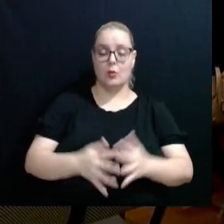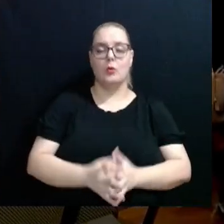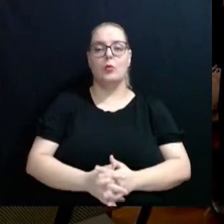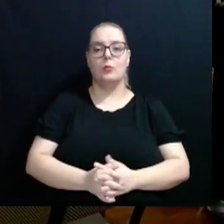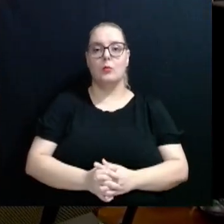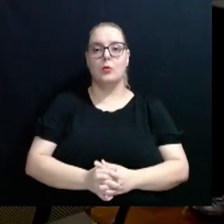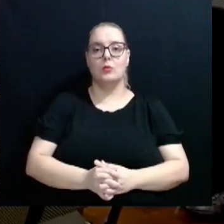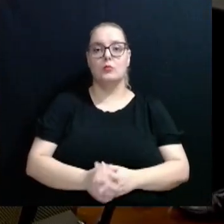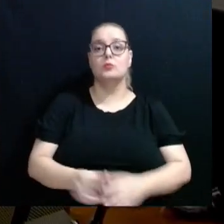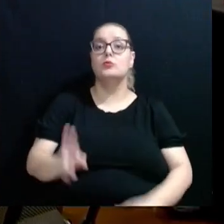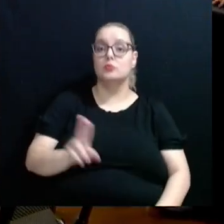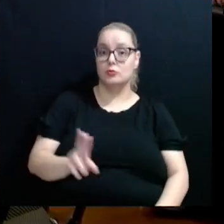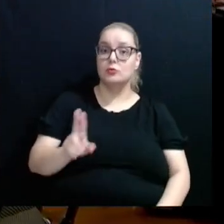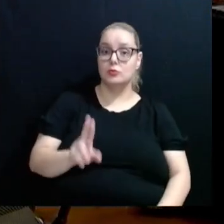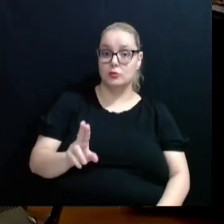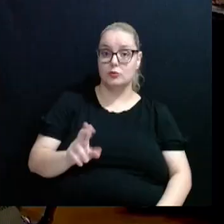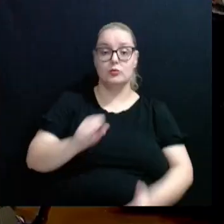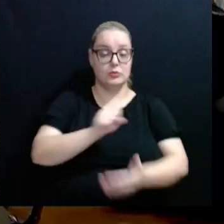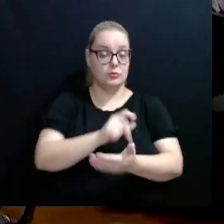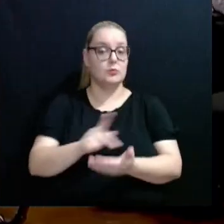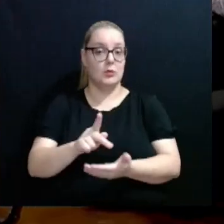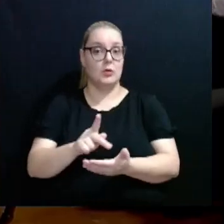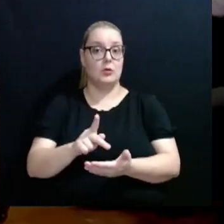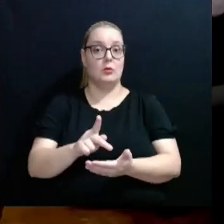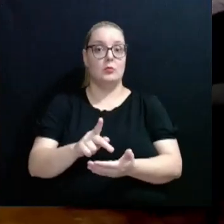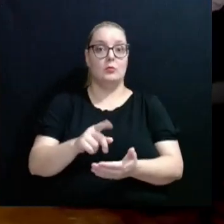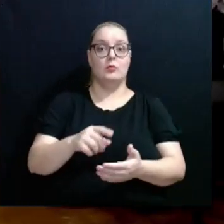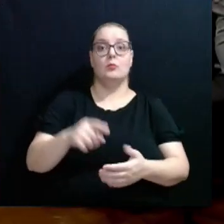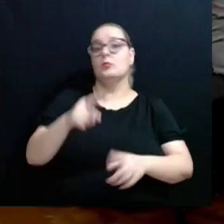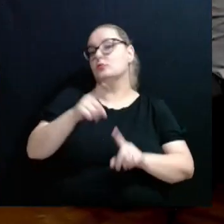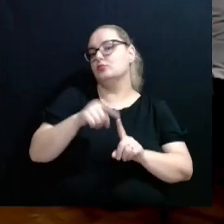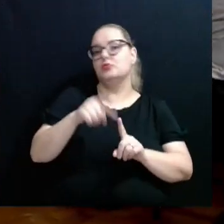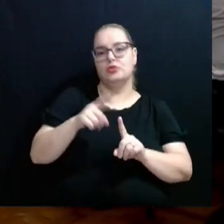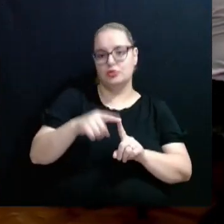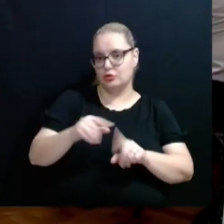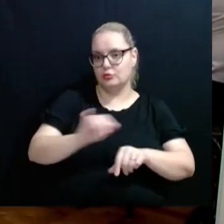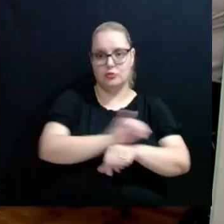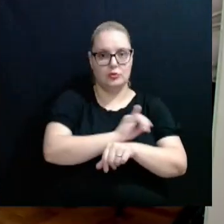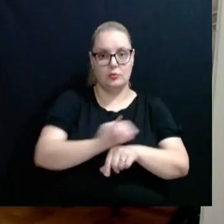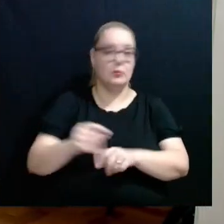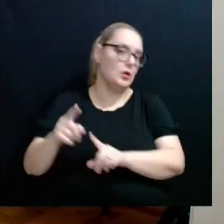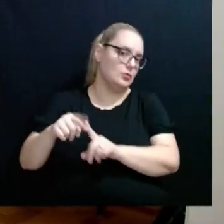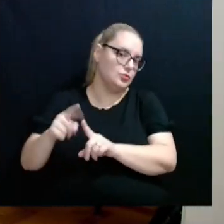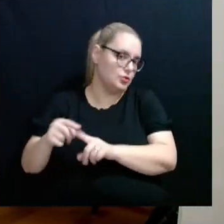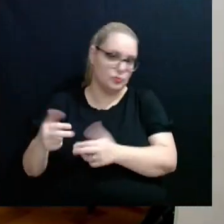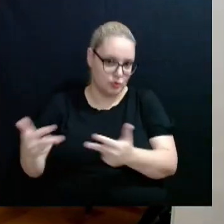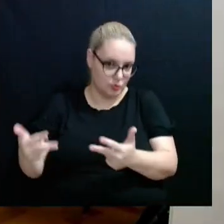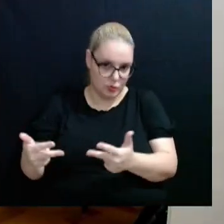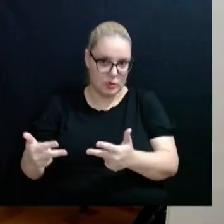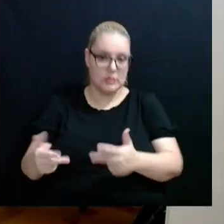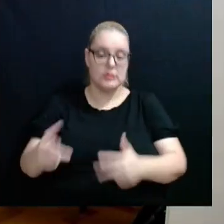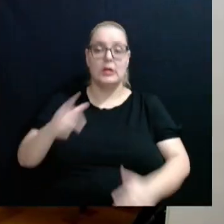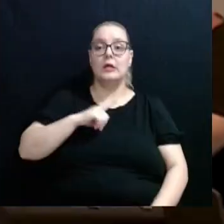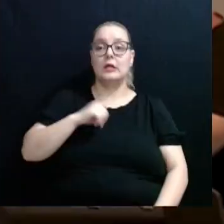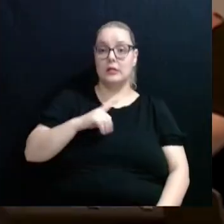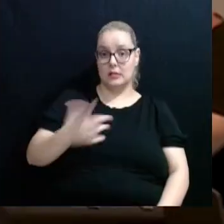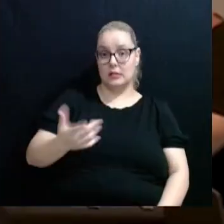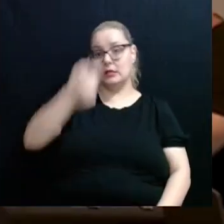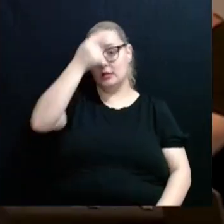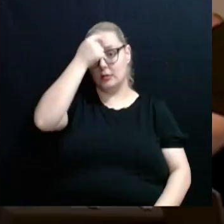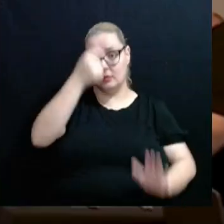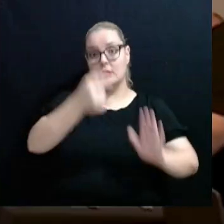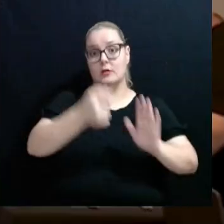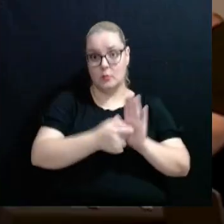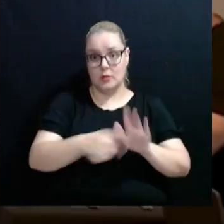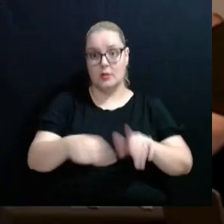nos aplicativos, uma determinada ferramenta para uma determinada tarefa, existe também na inteligência artificial. O que